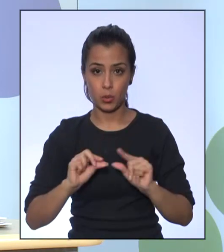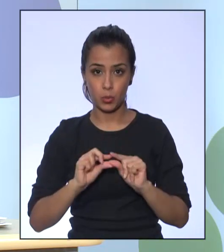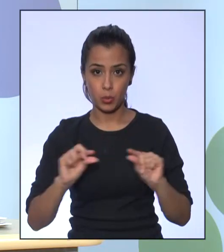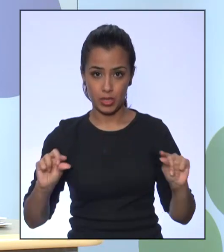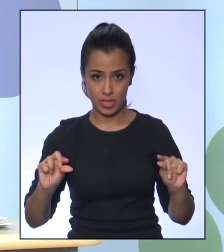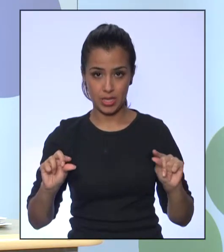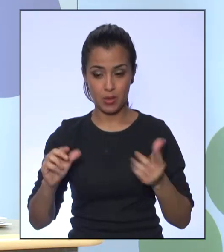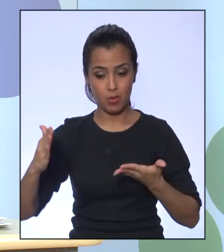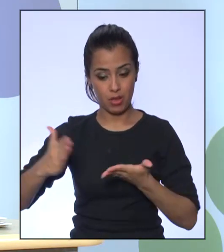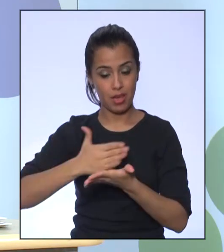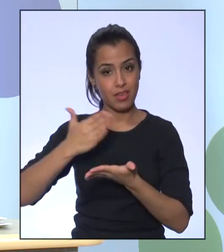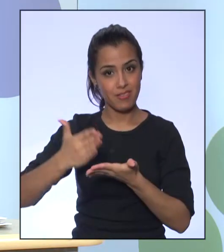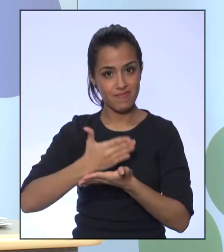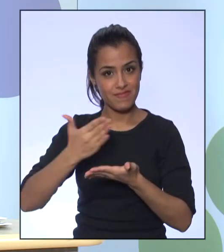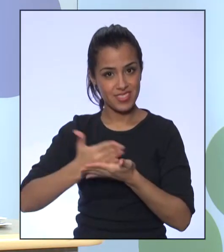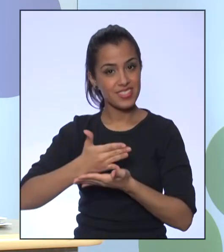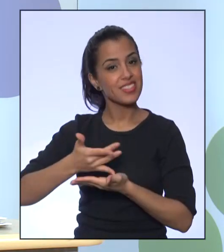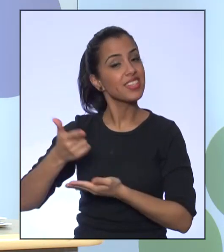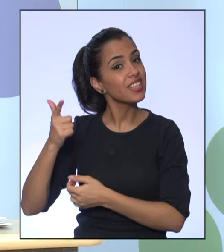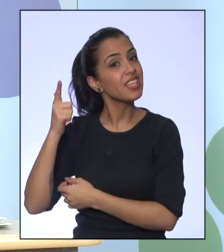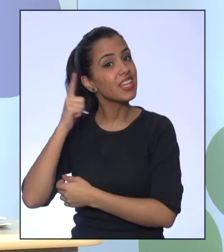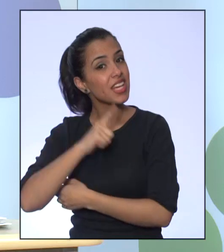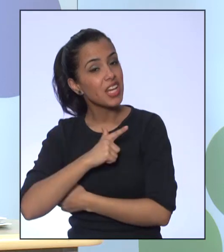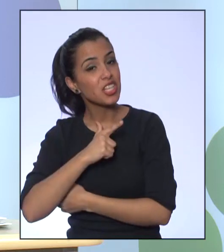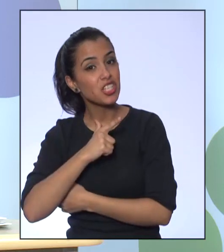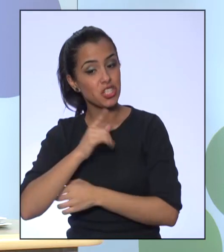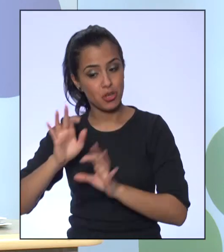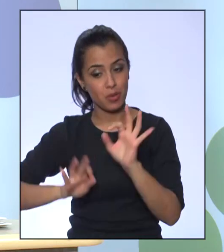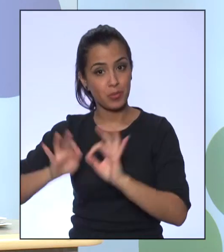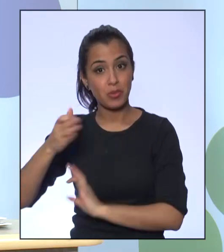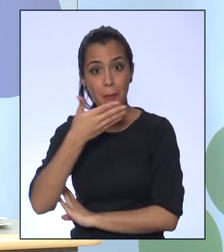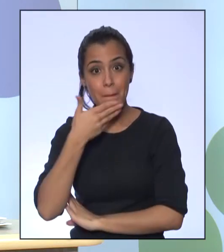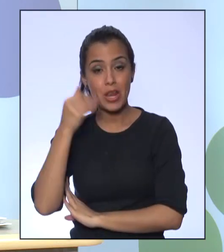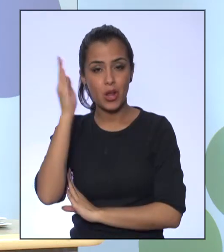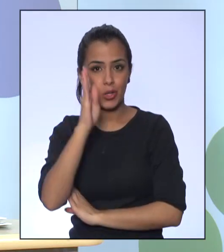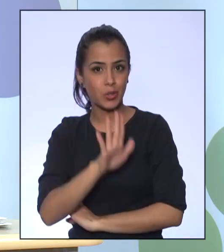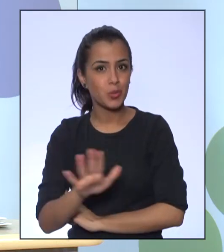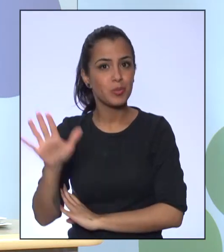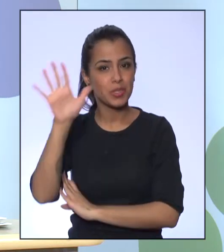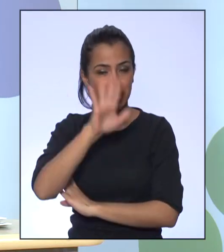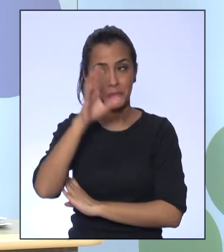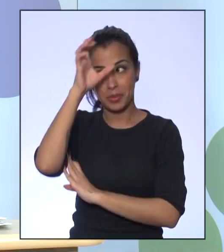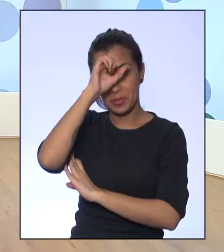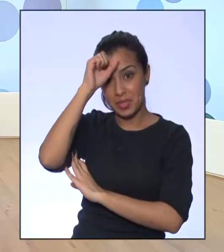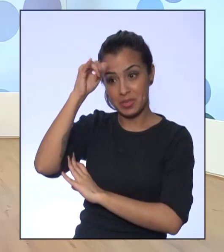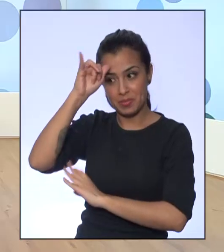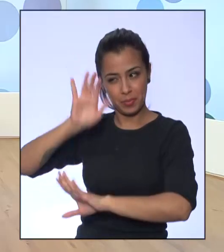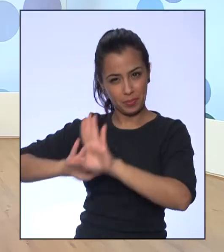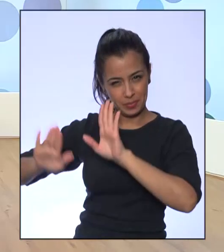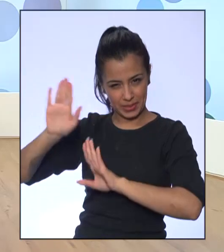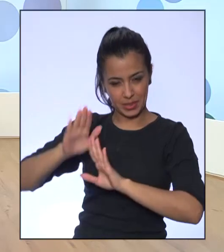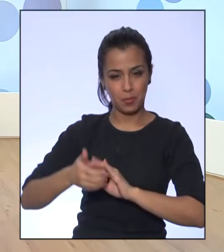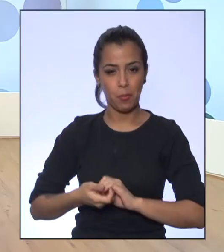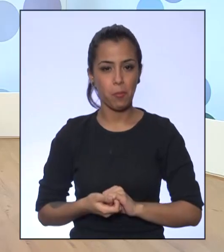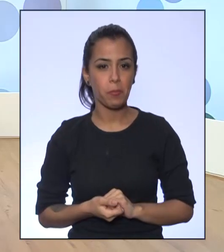que foi a vencedora aí do melhor projeto do Brasil da campanha Aprender para Prevenir.